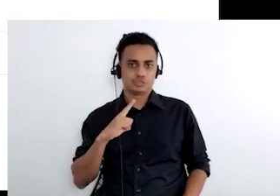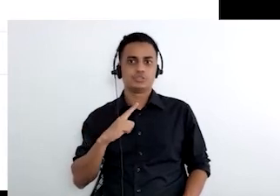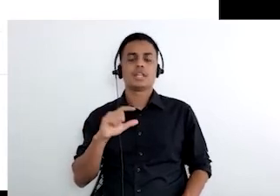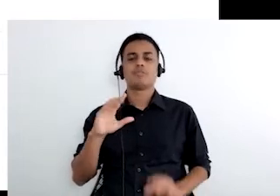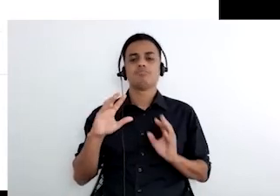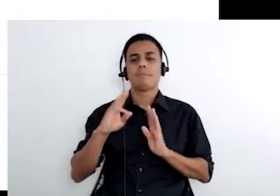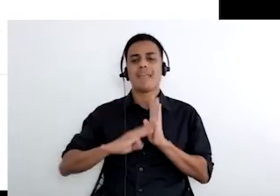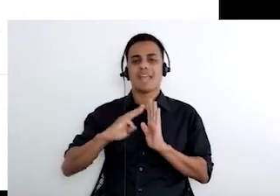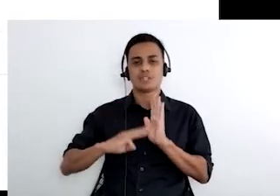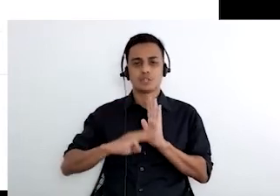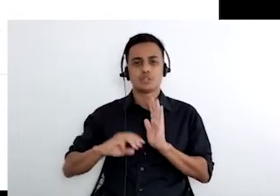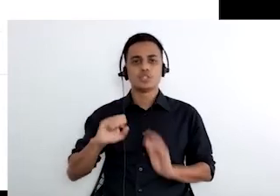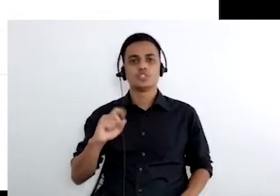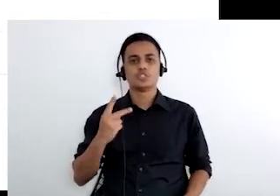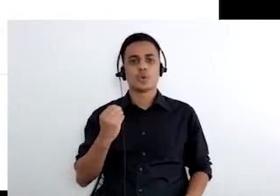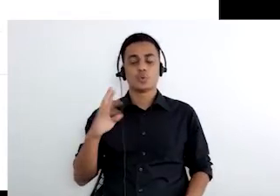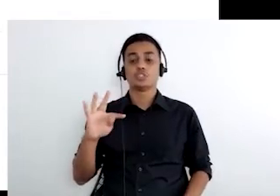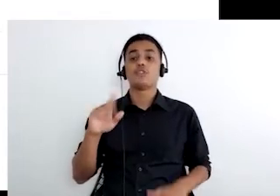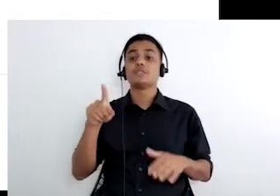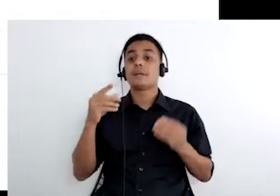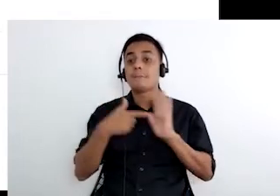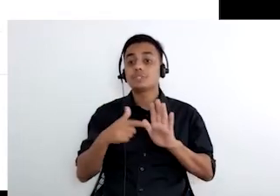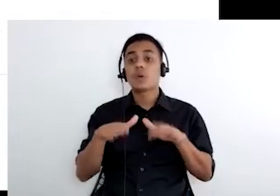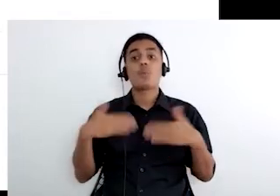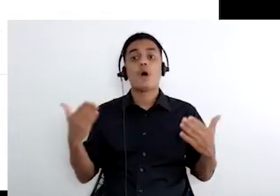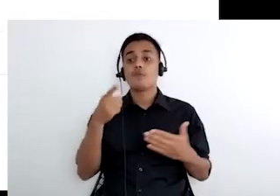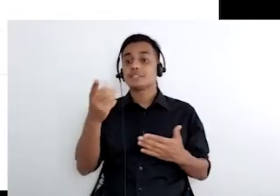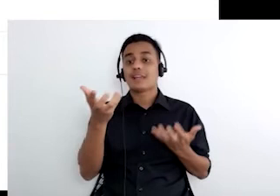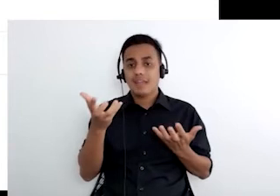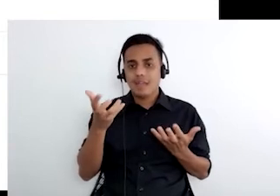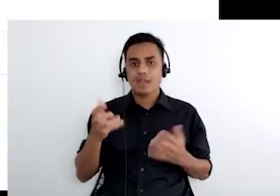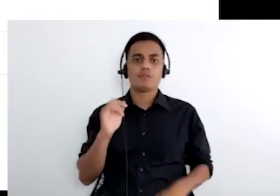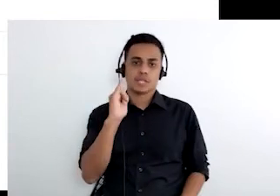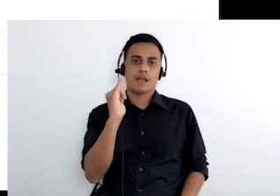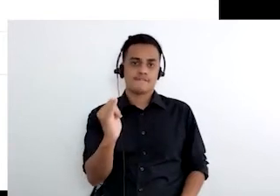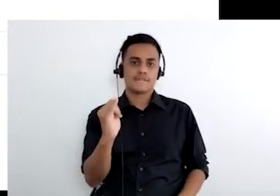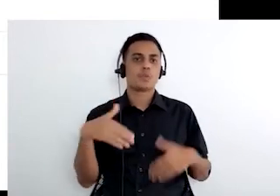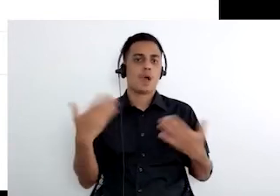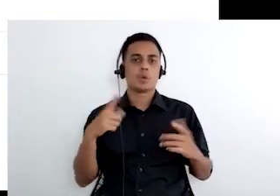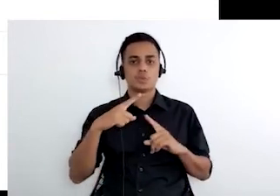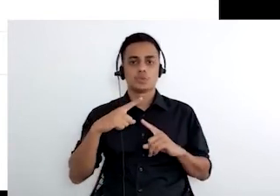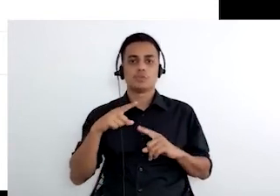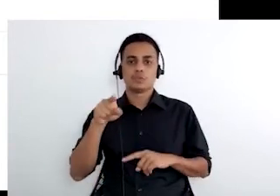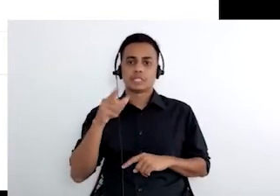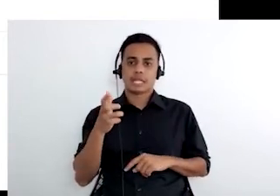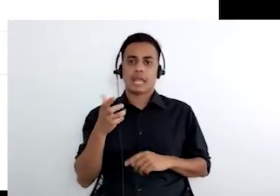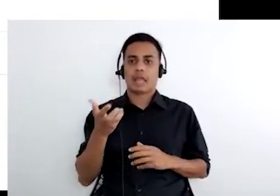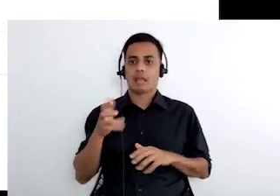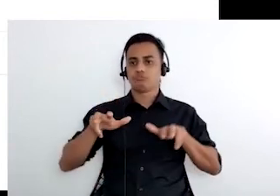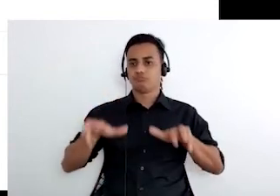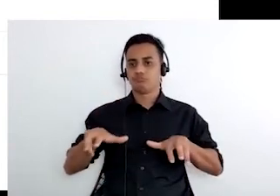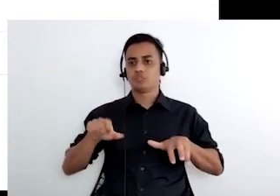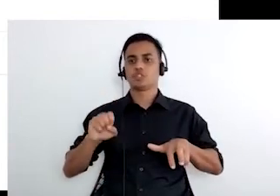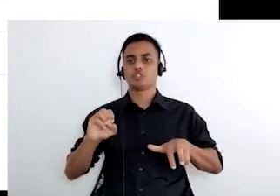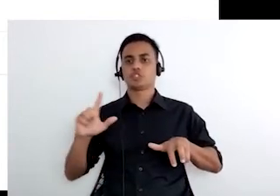você diz qual é o acorde que você quer, e você diz aqui que é o Sol maior. Tá? E aí a gente pode